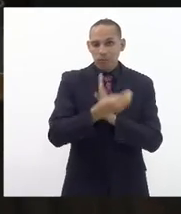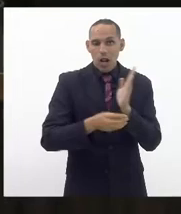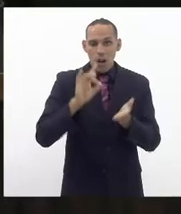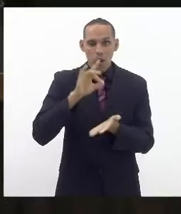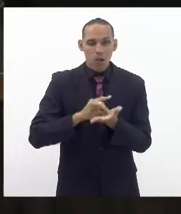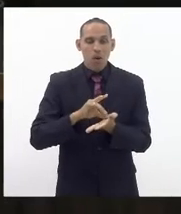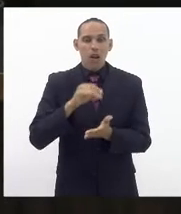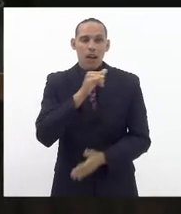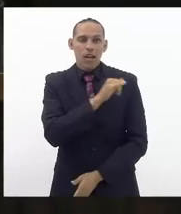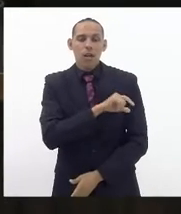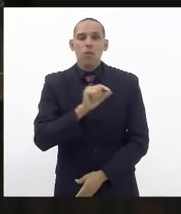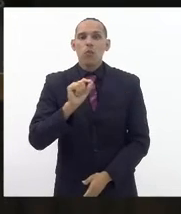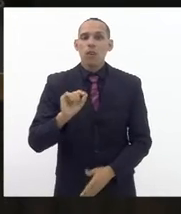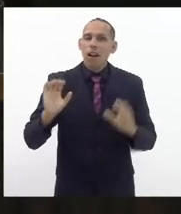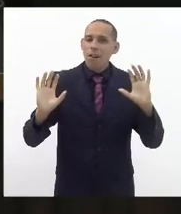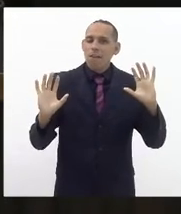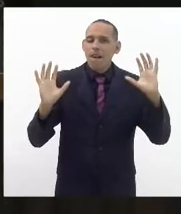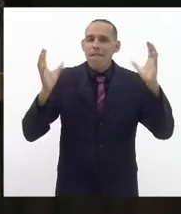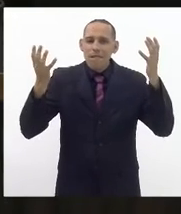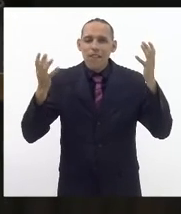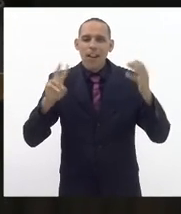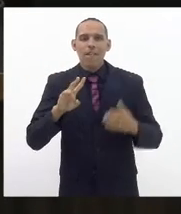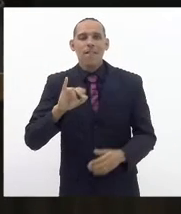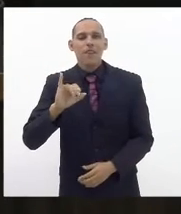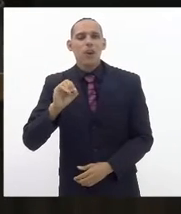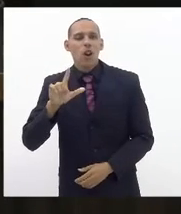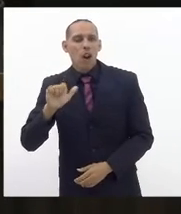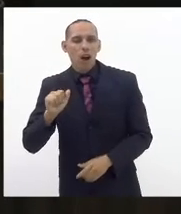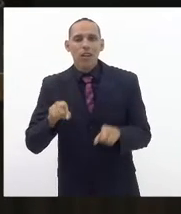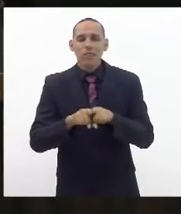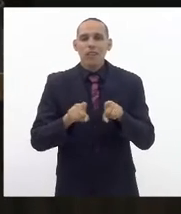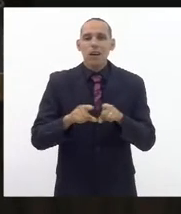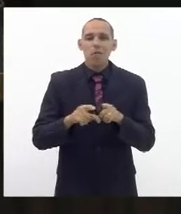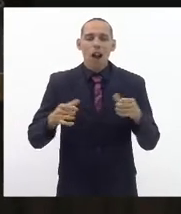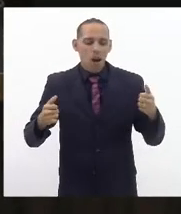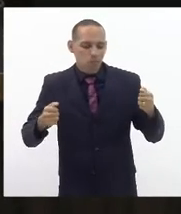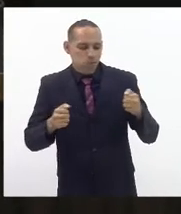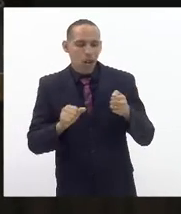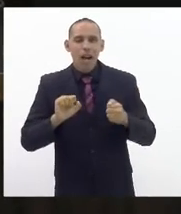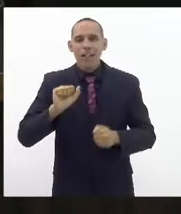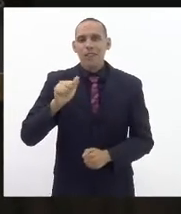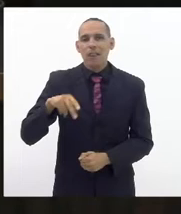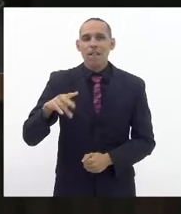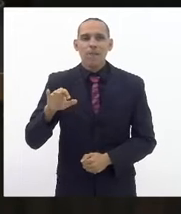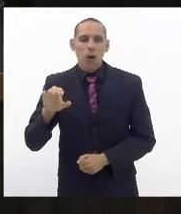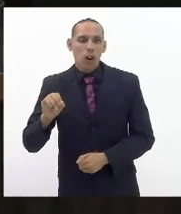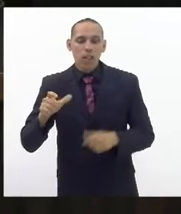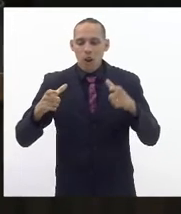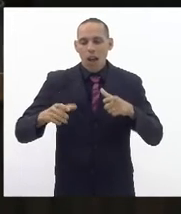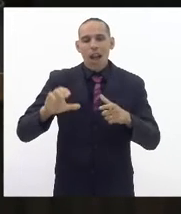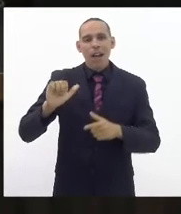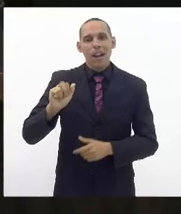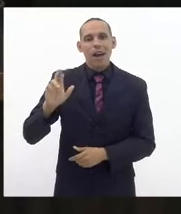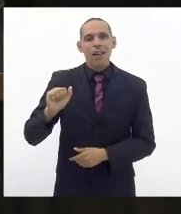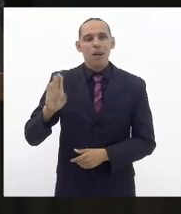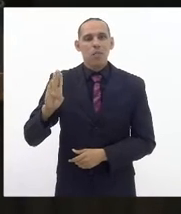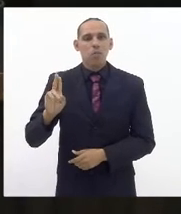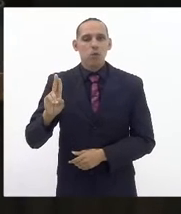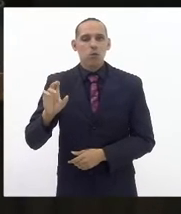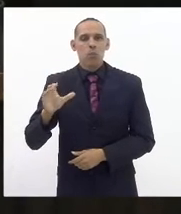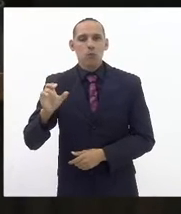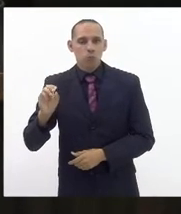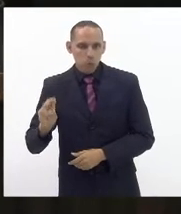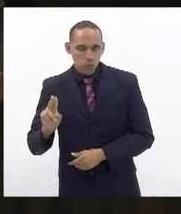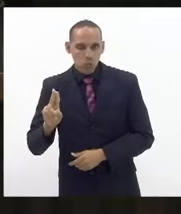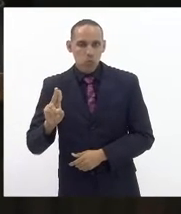oficial do Estado do Rio de Janeiro o Festival da Viola e Sofona de Carabuçu, no município de Bom